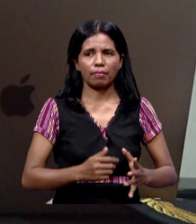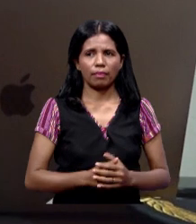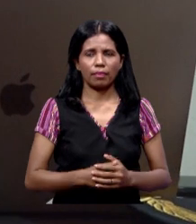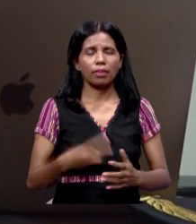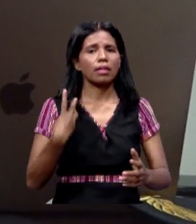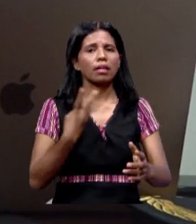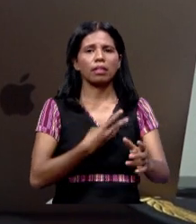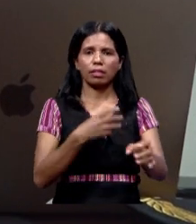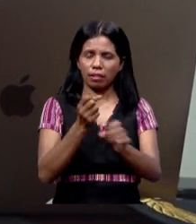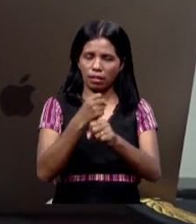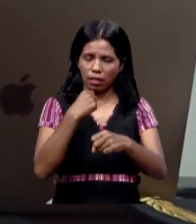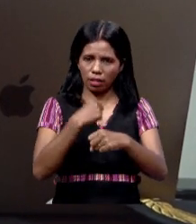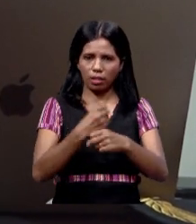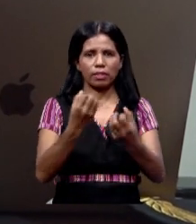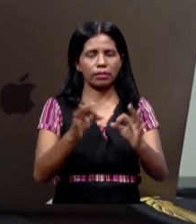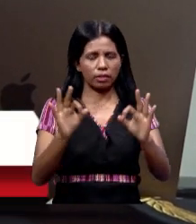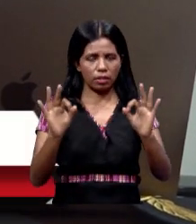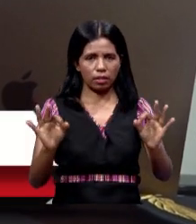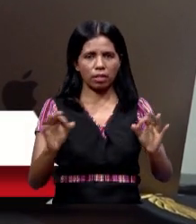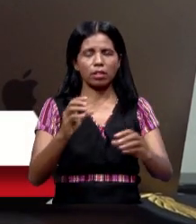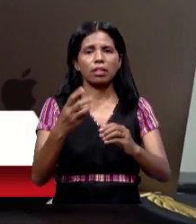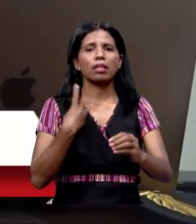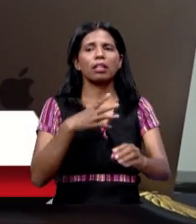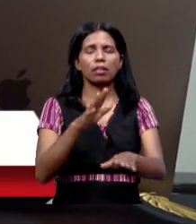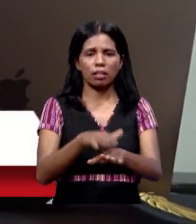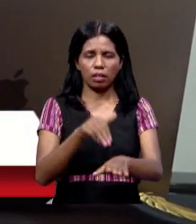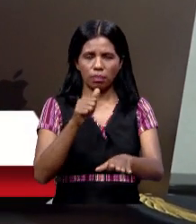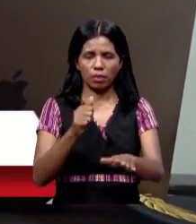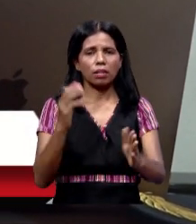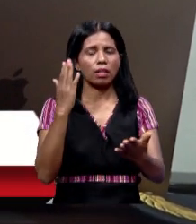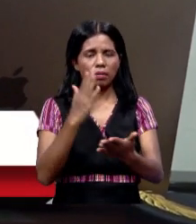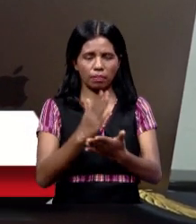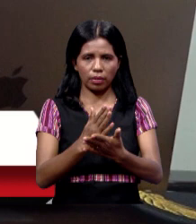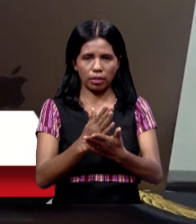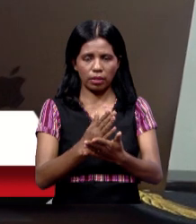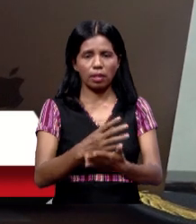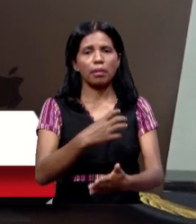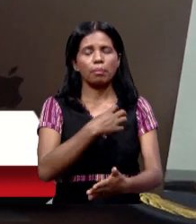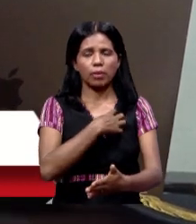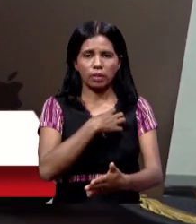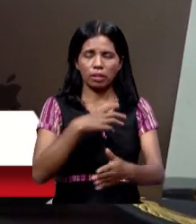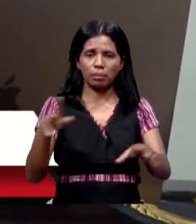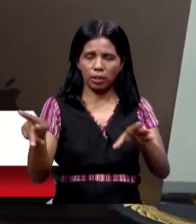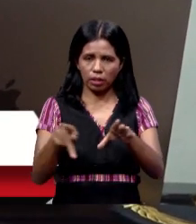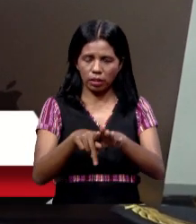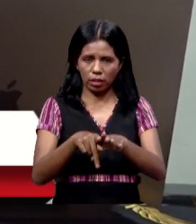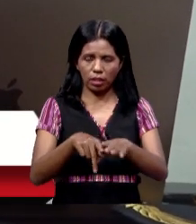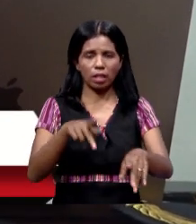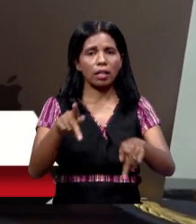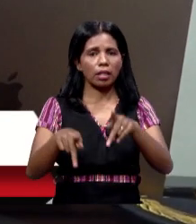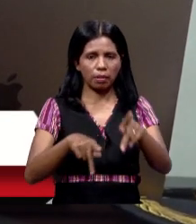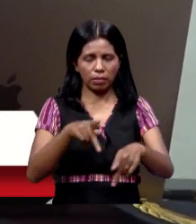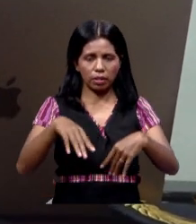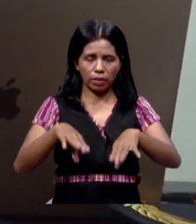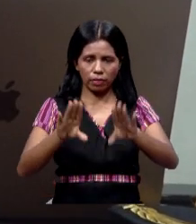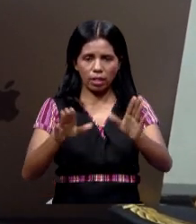halo ona atuação ida ita bolo prevenção. Presença polícia ninian antes vendedores sira ne